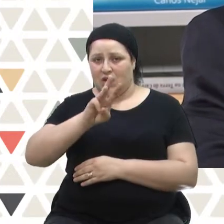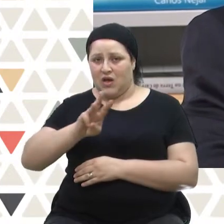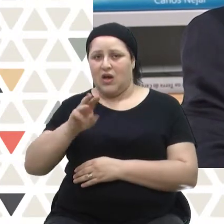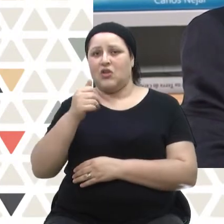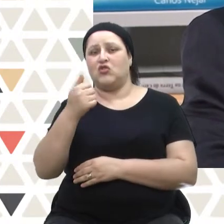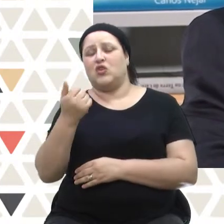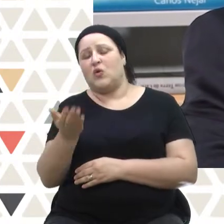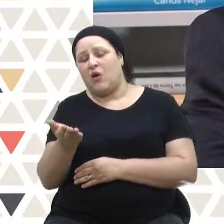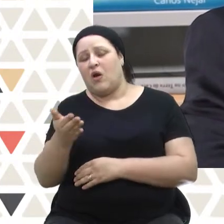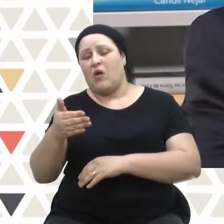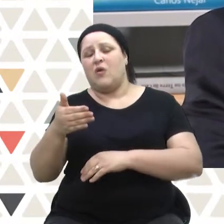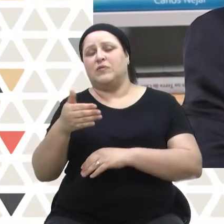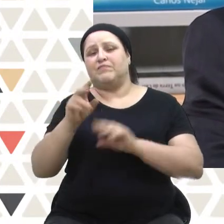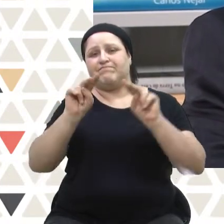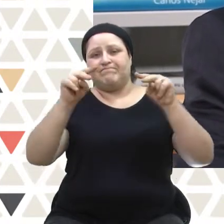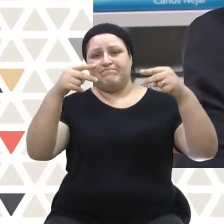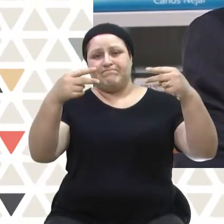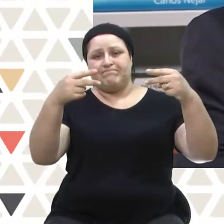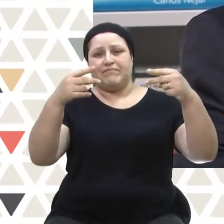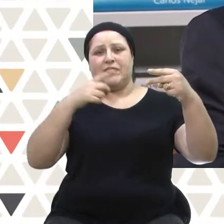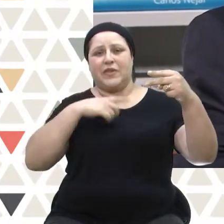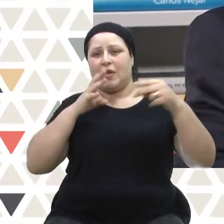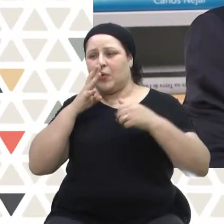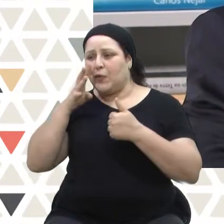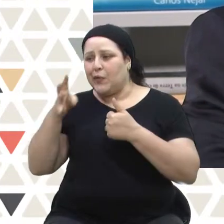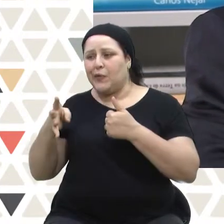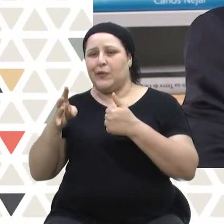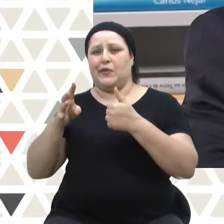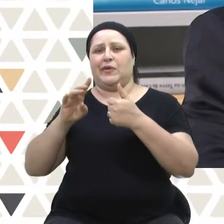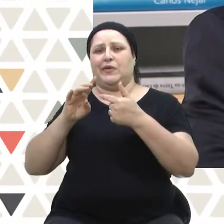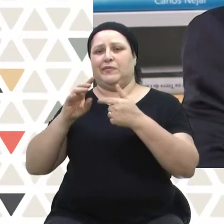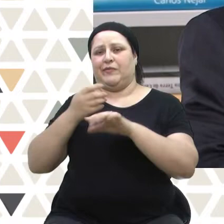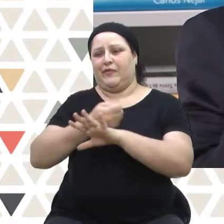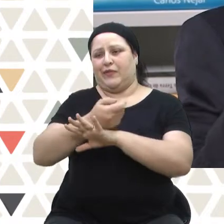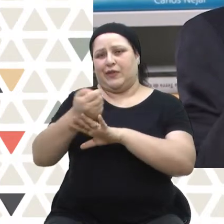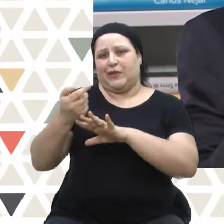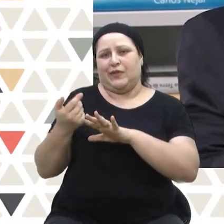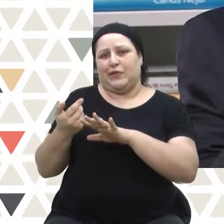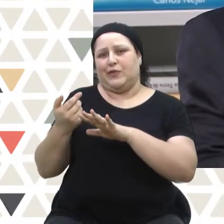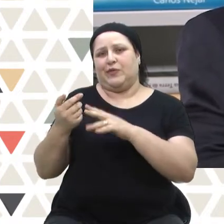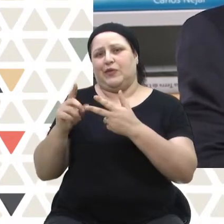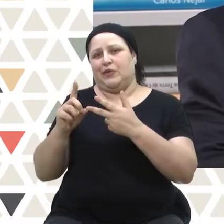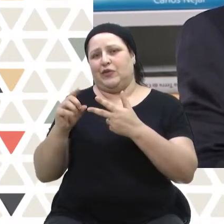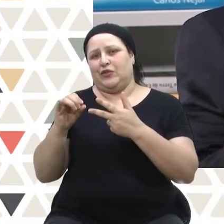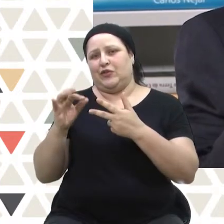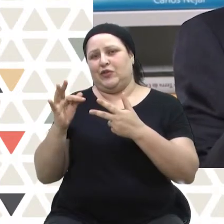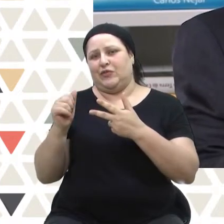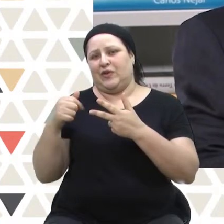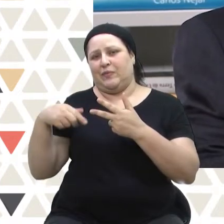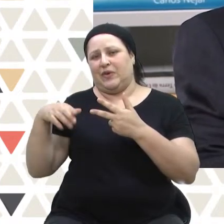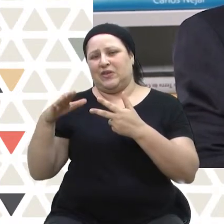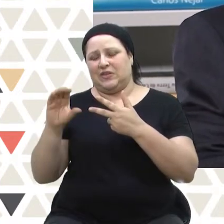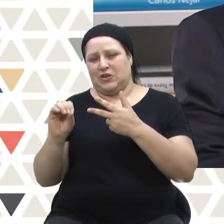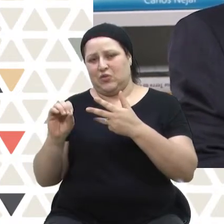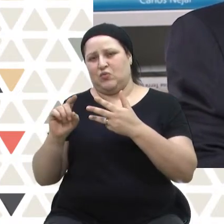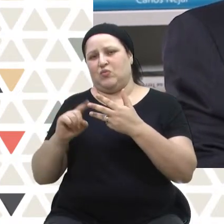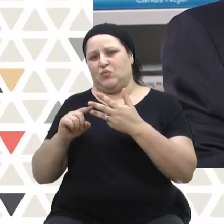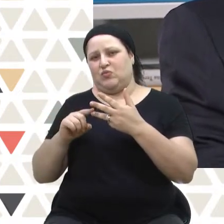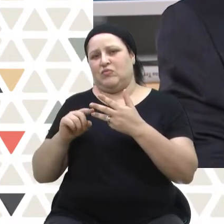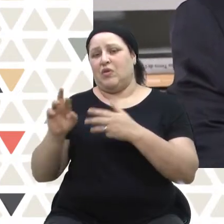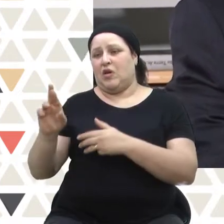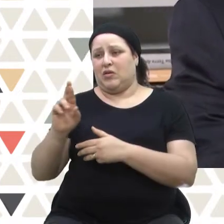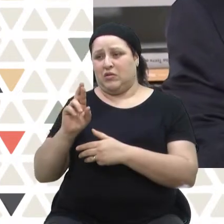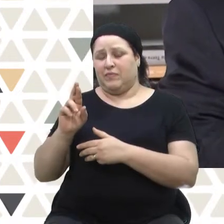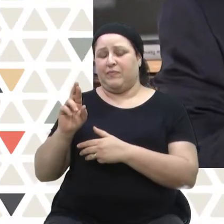Comum, ela só será possível se eu identificar corretamente em qual site, em qual endereço